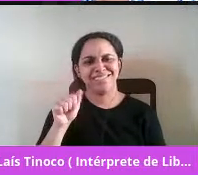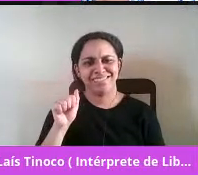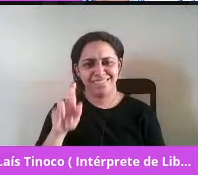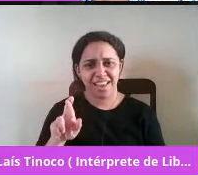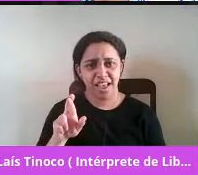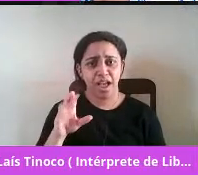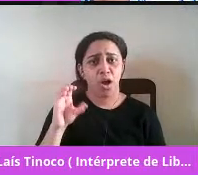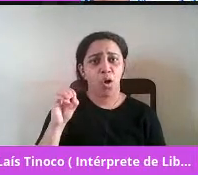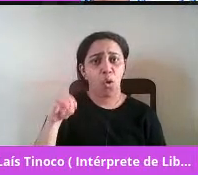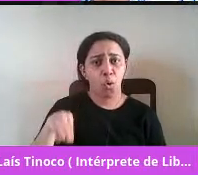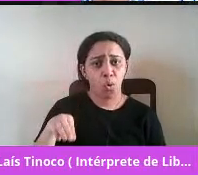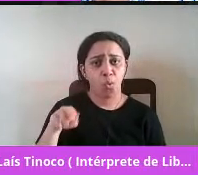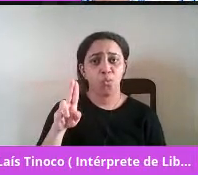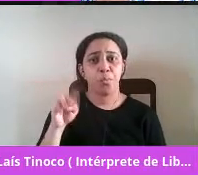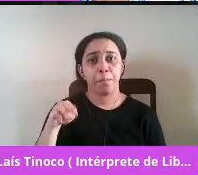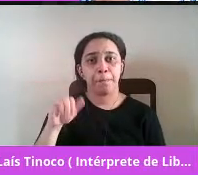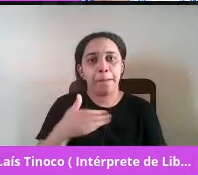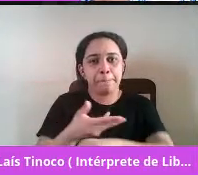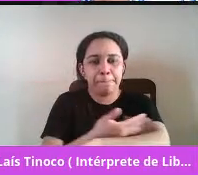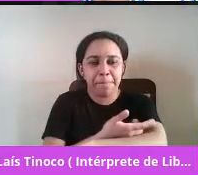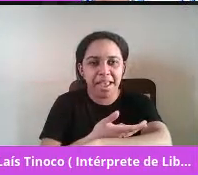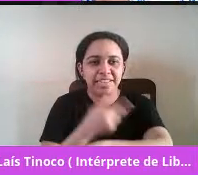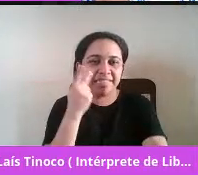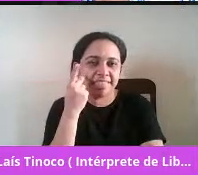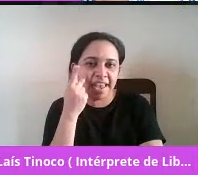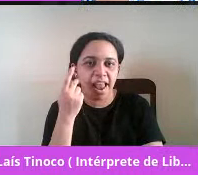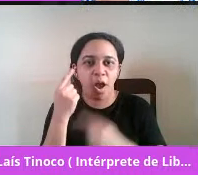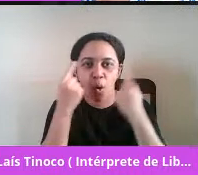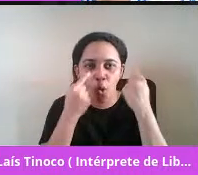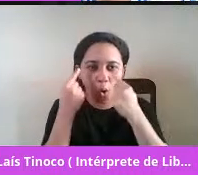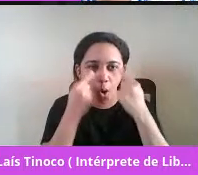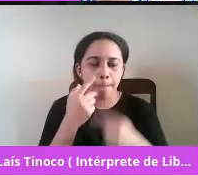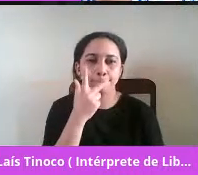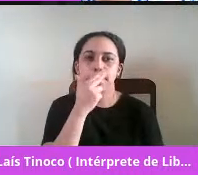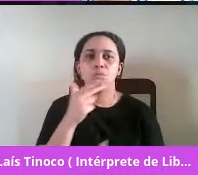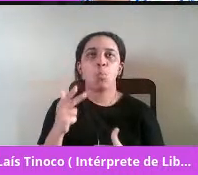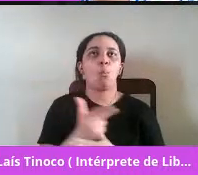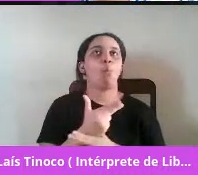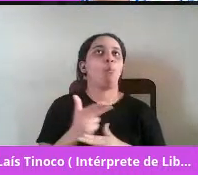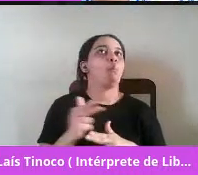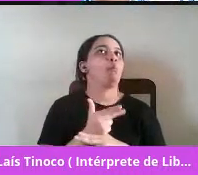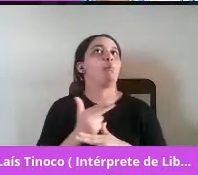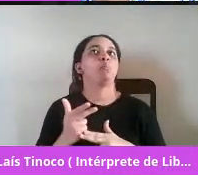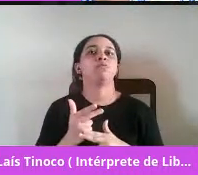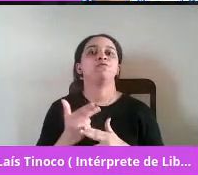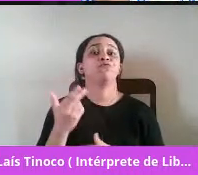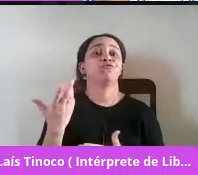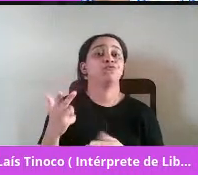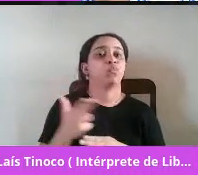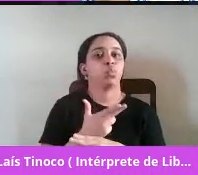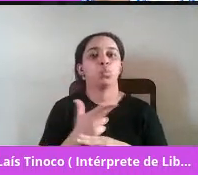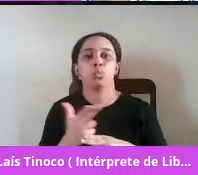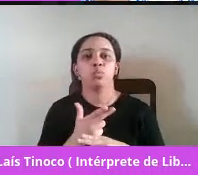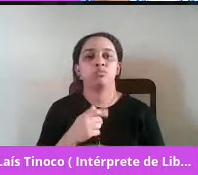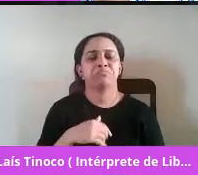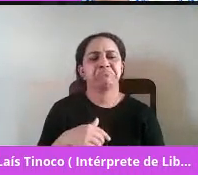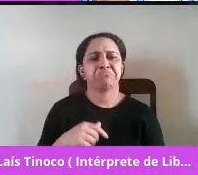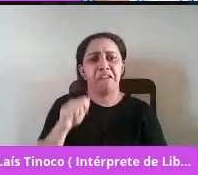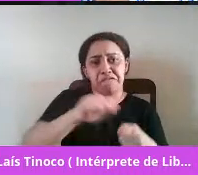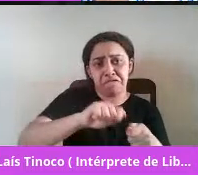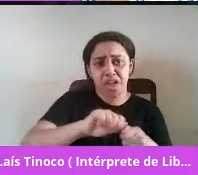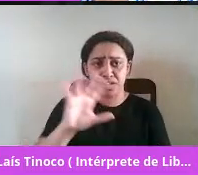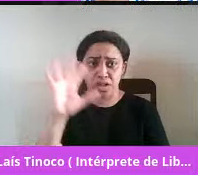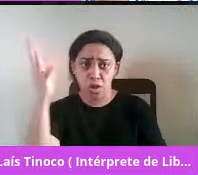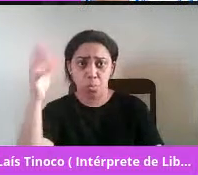isso? Não perceber as coisas, que é conivente, fazer de conta que não vê as coisas. Aí vem um exemplo dele. Faz e acontece, e quando